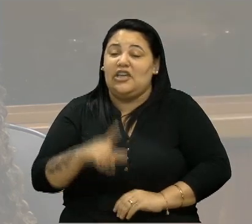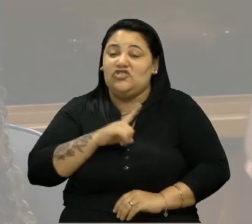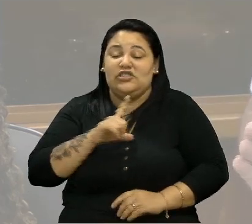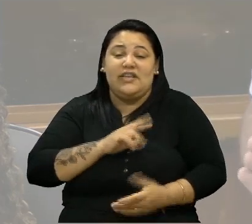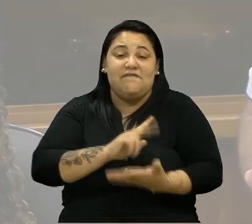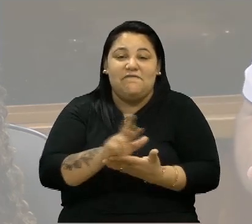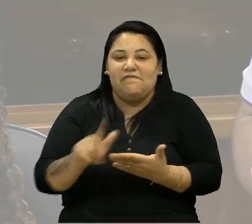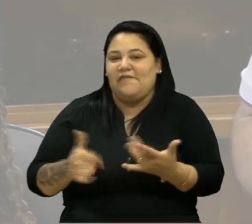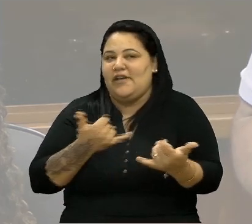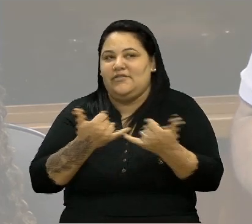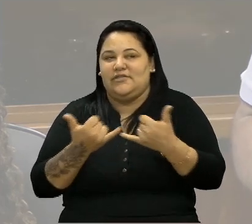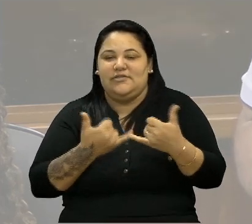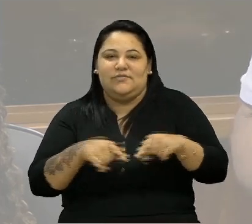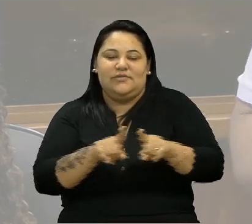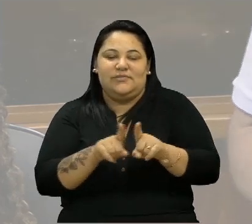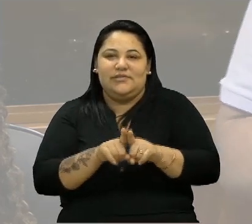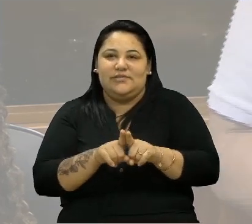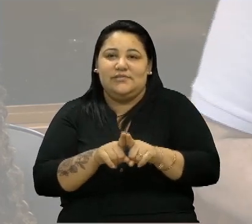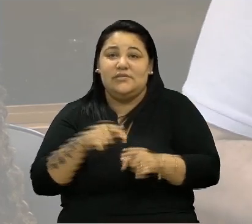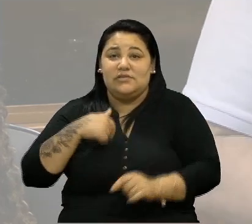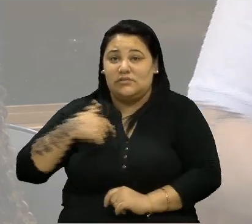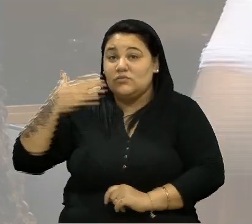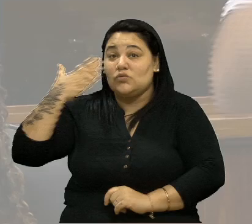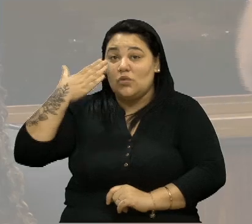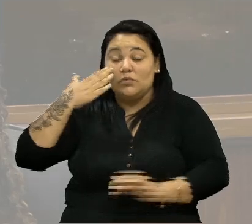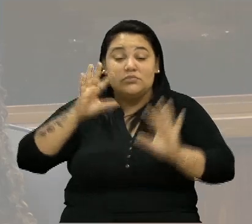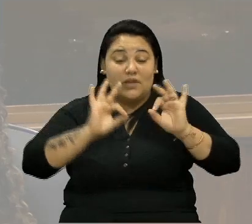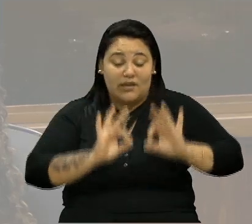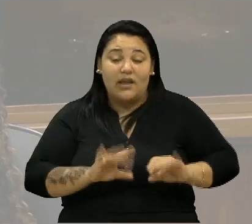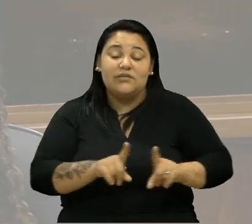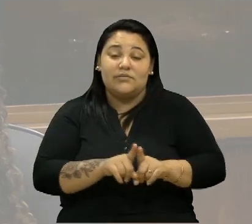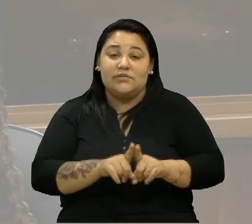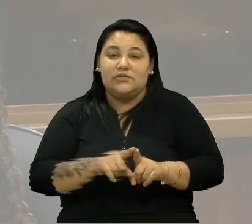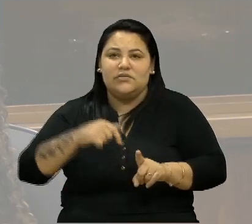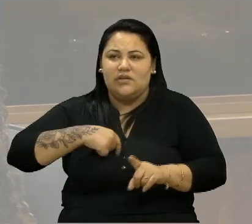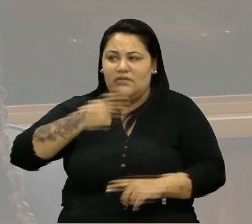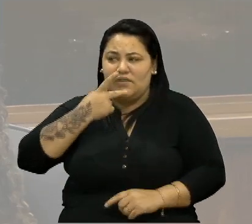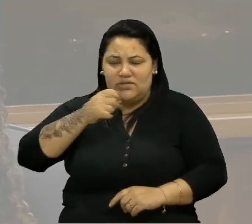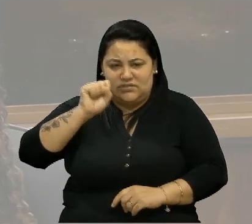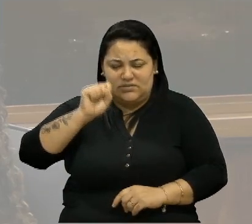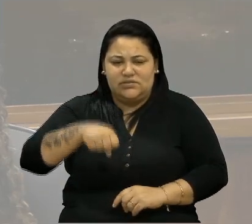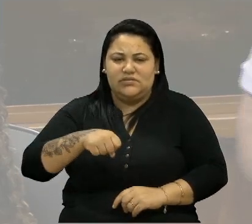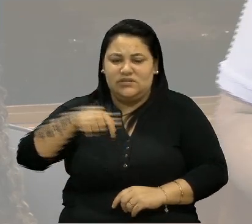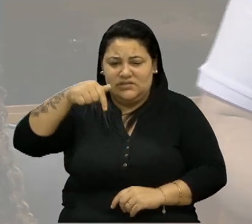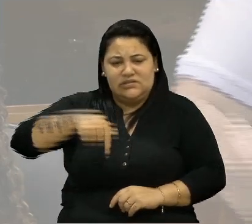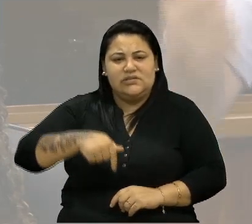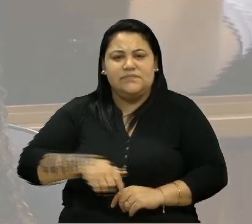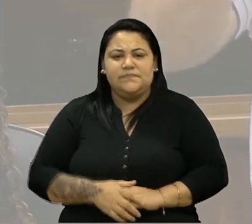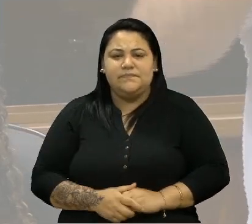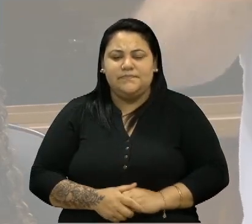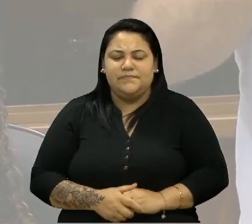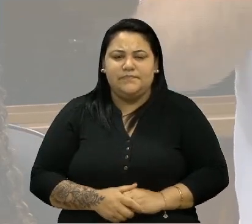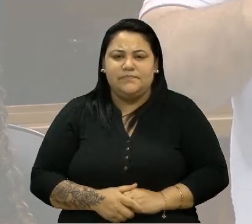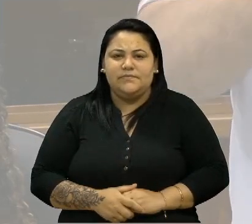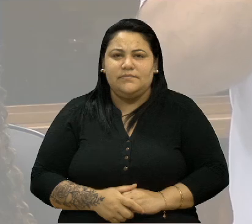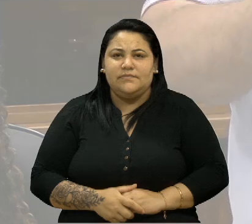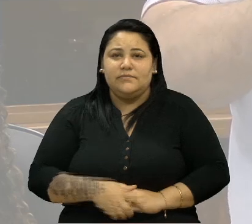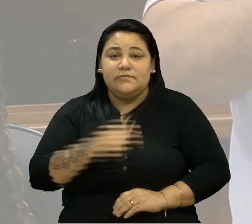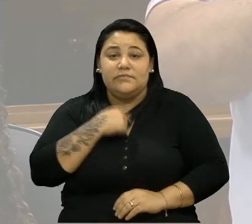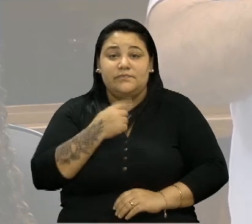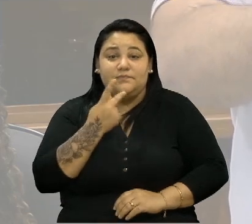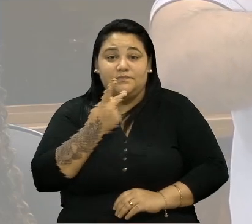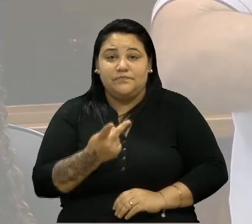inúmeros exemplos sobre essa questão. Eu me manifestei aqui, sim. E quando eu falo